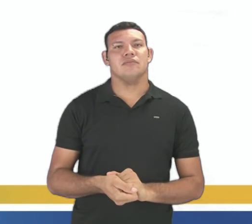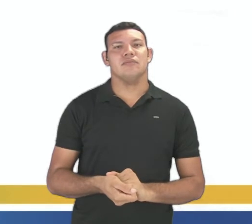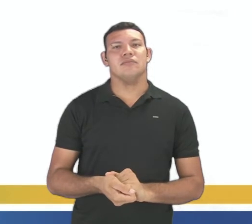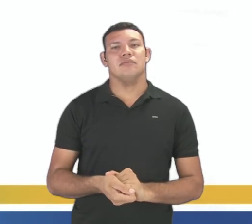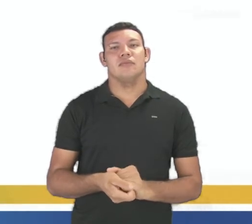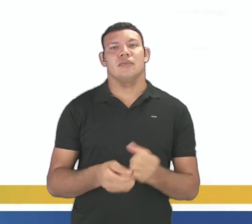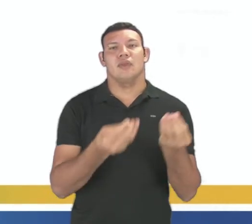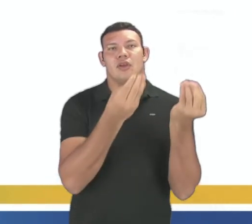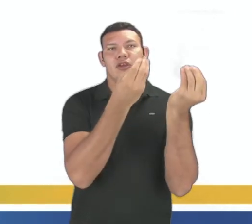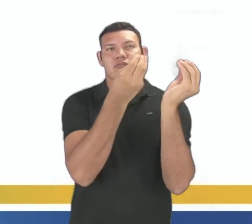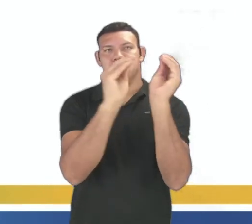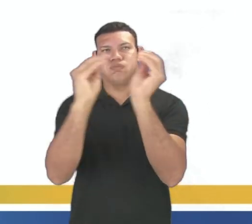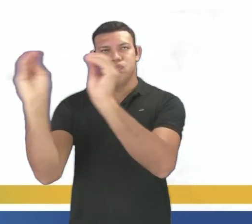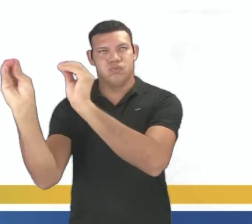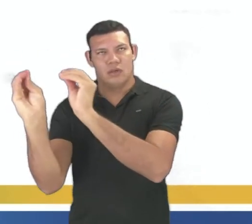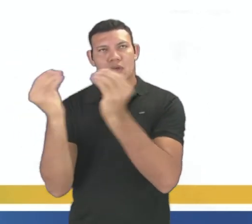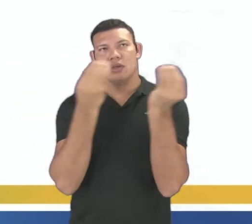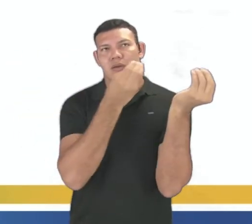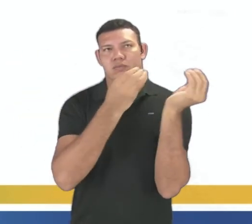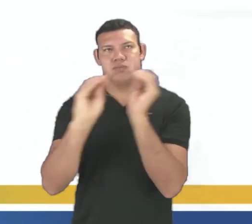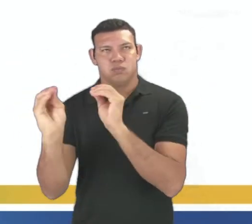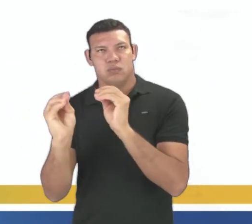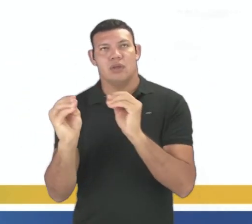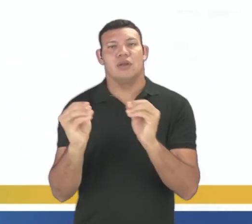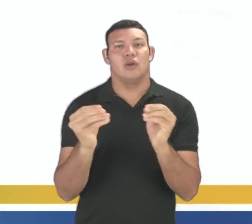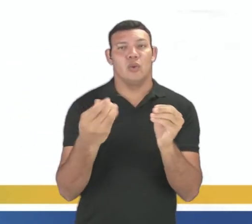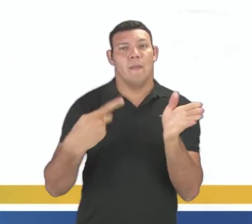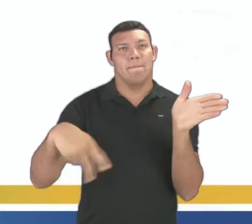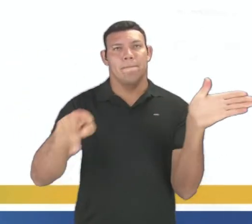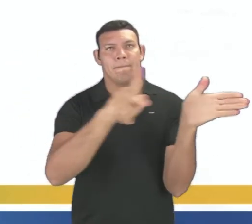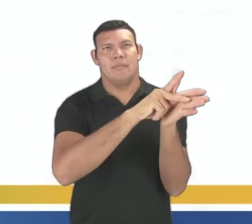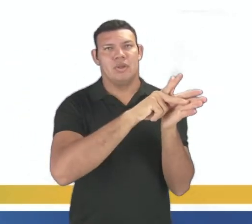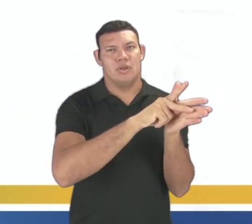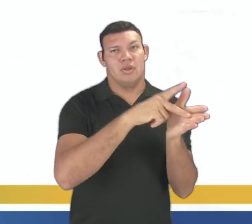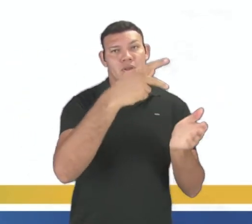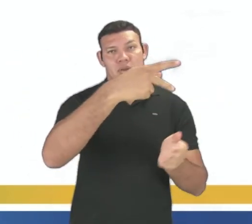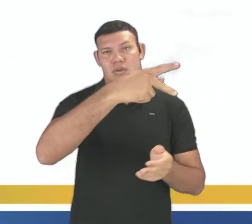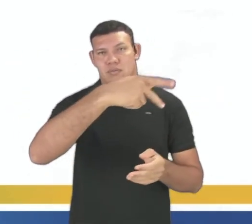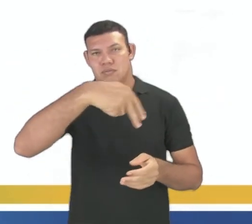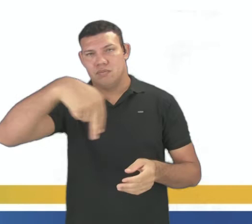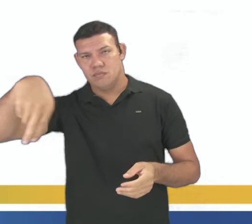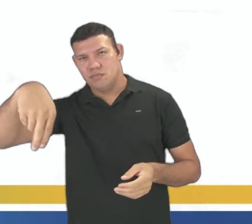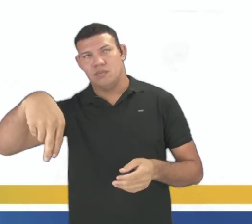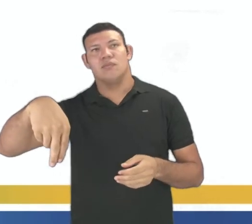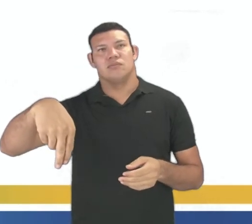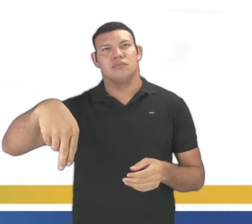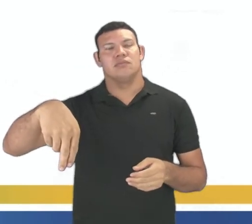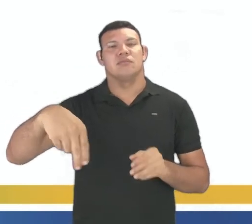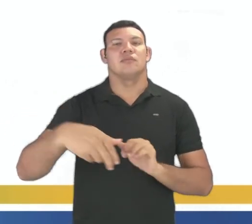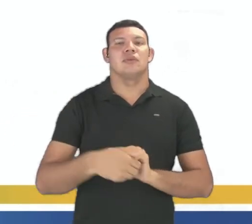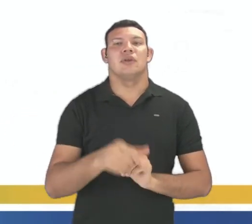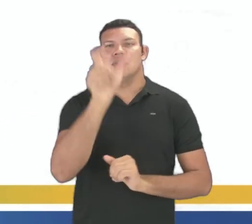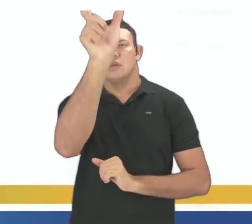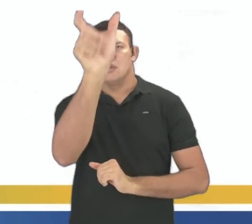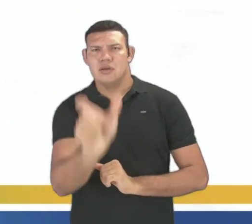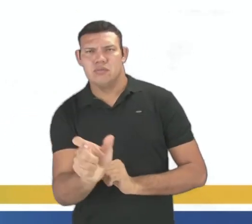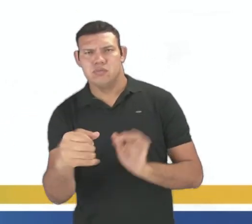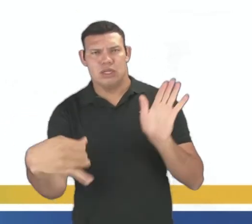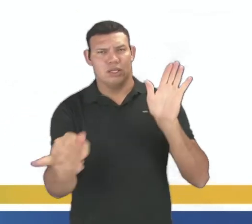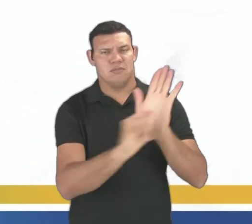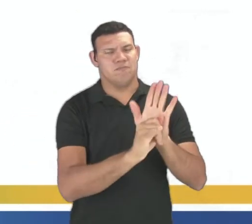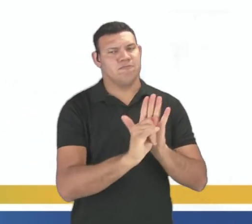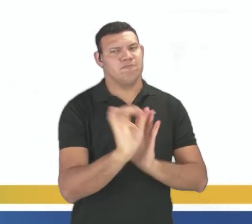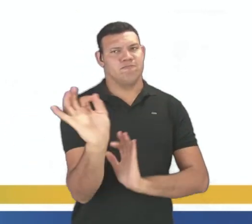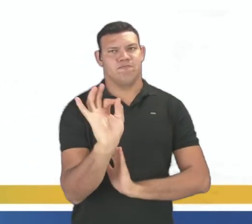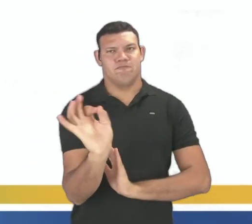with an appropriate indefinite pronoun. Agora que vocês já viram quase tudo sobre indefinite pronouns, já conseguem praticar um pouco